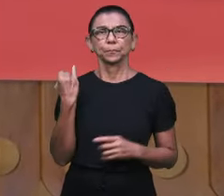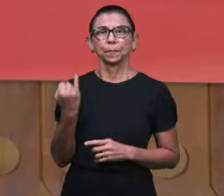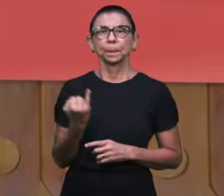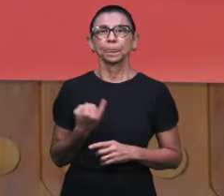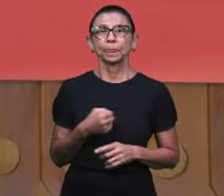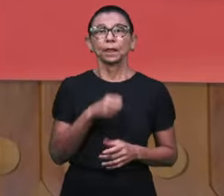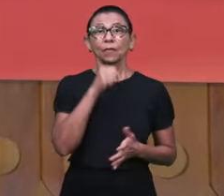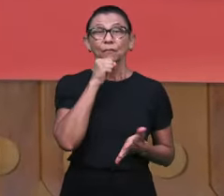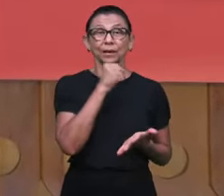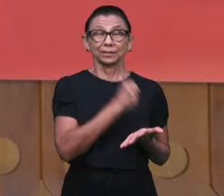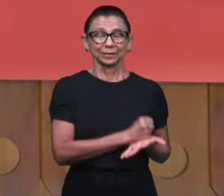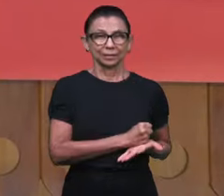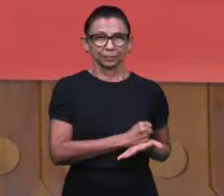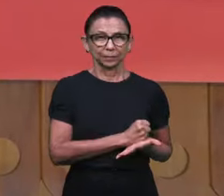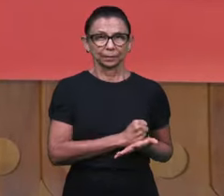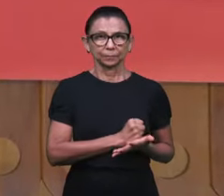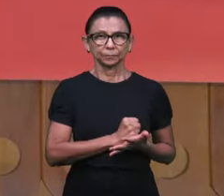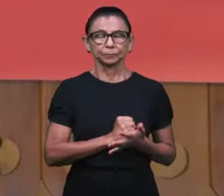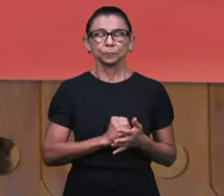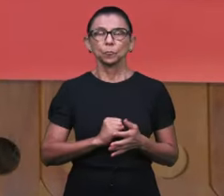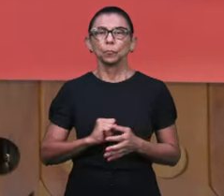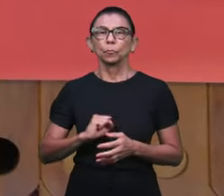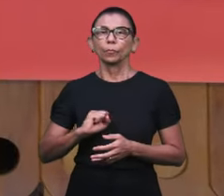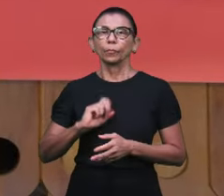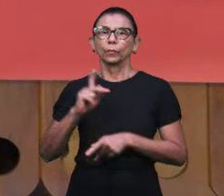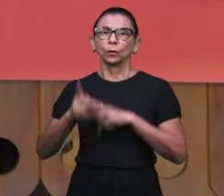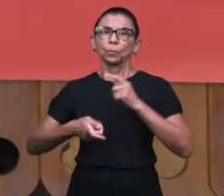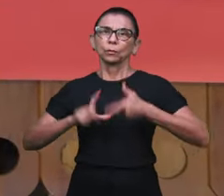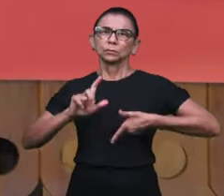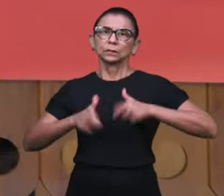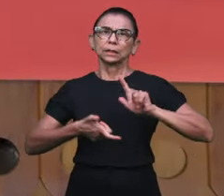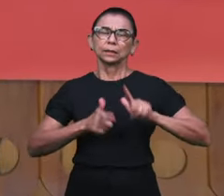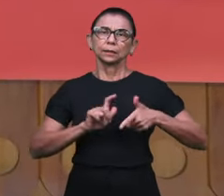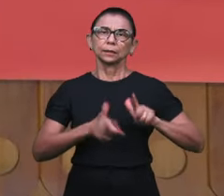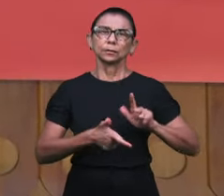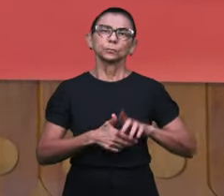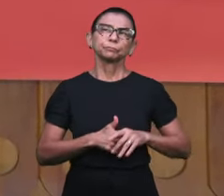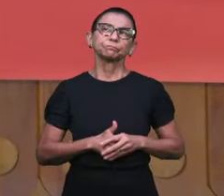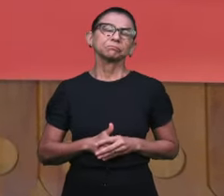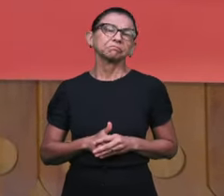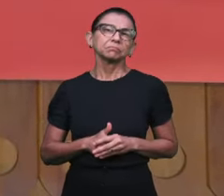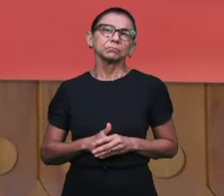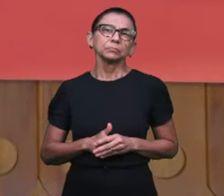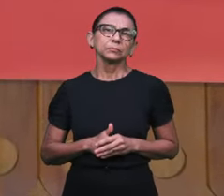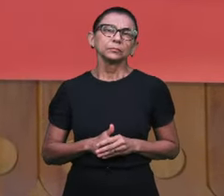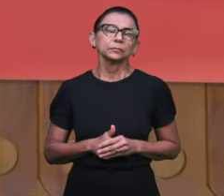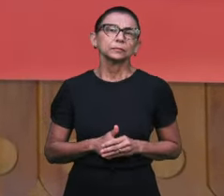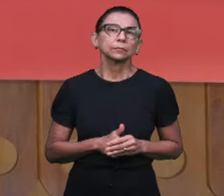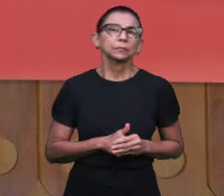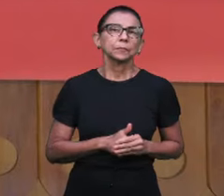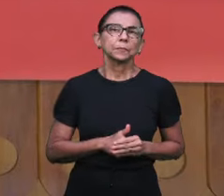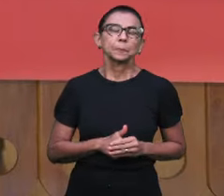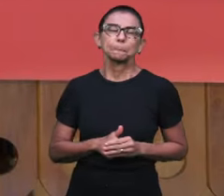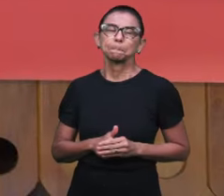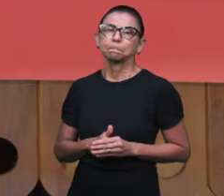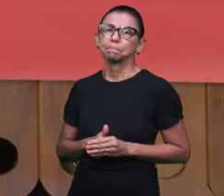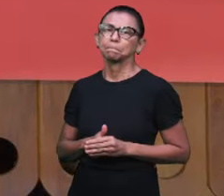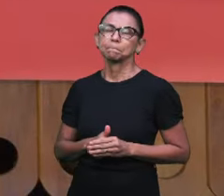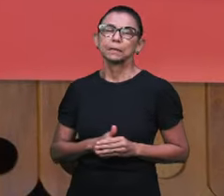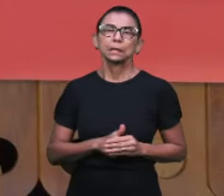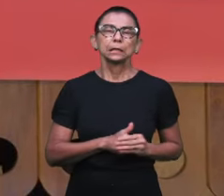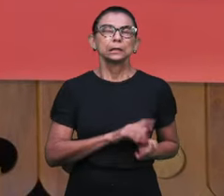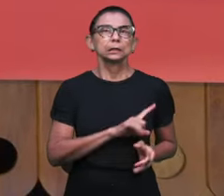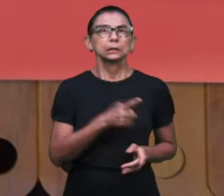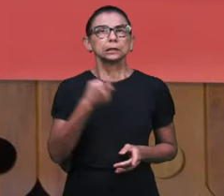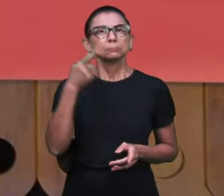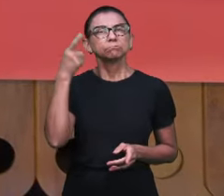nenhuma noção daquilo que estava fazendo. Então, o toque de trombetas,